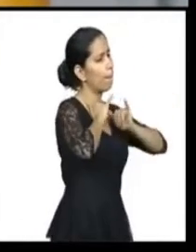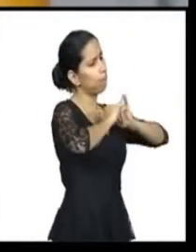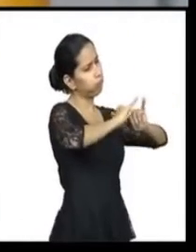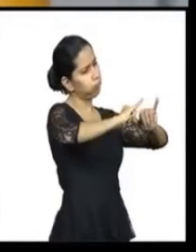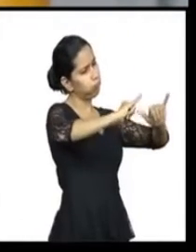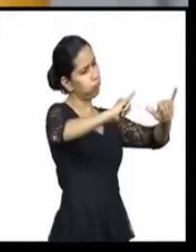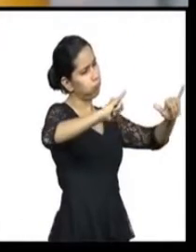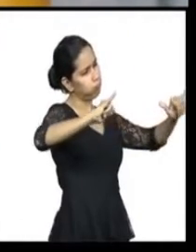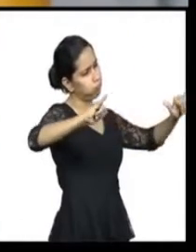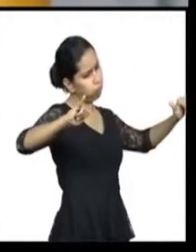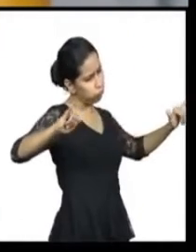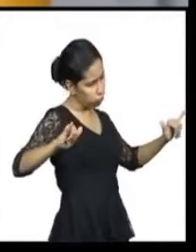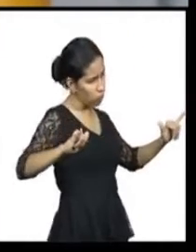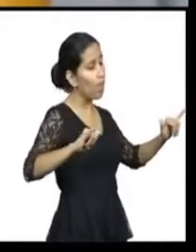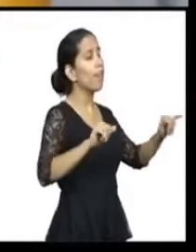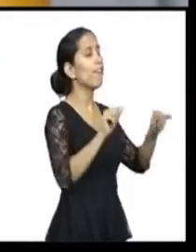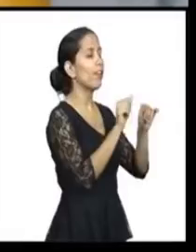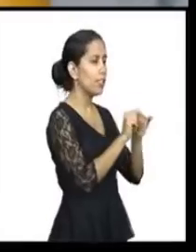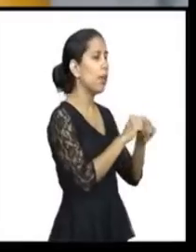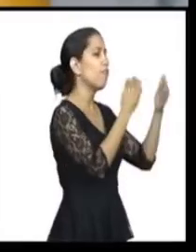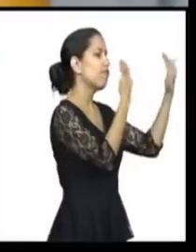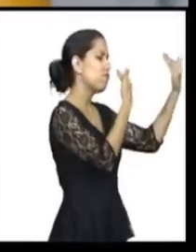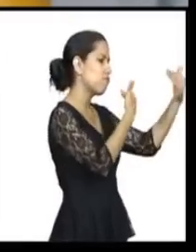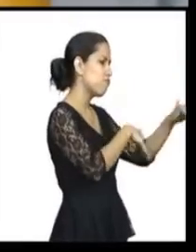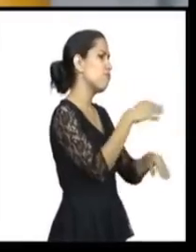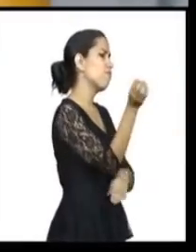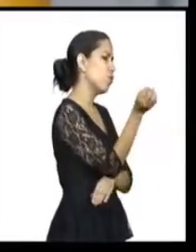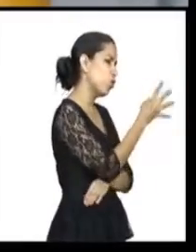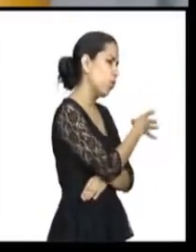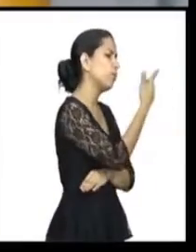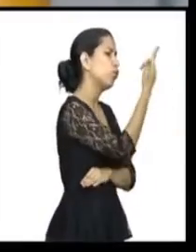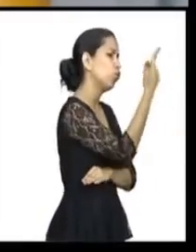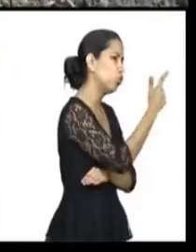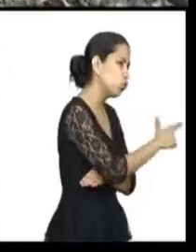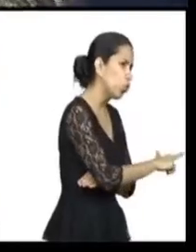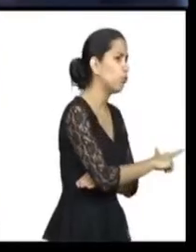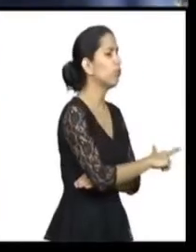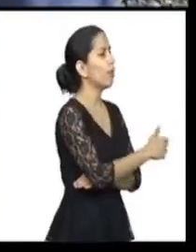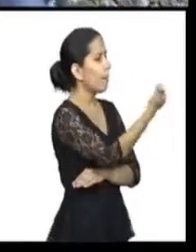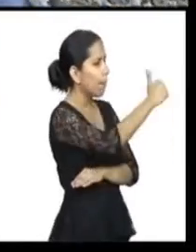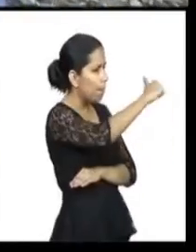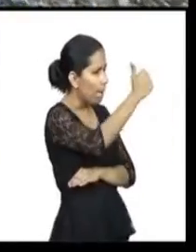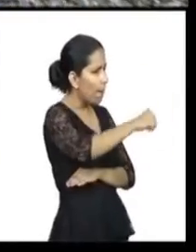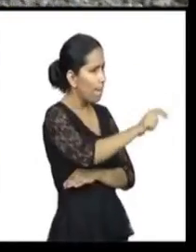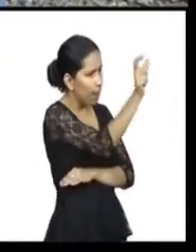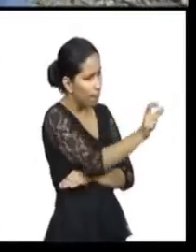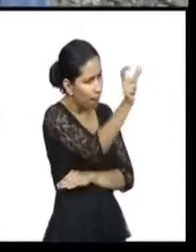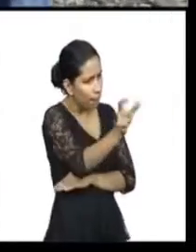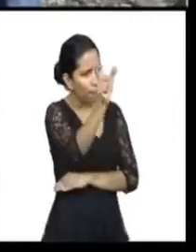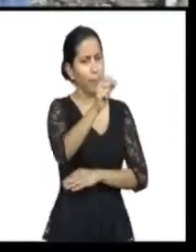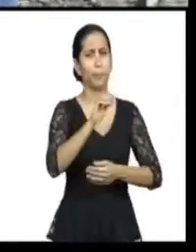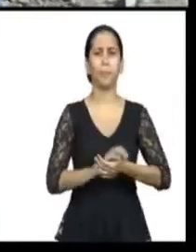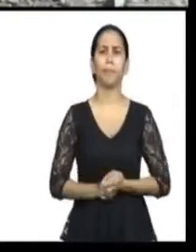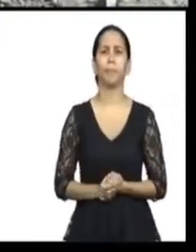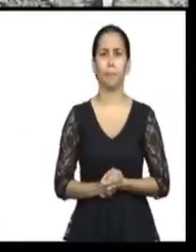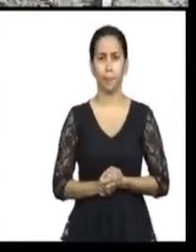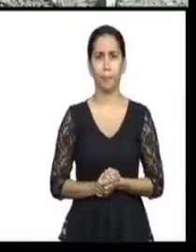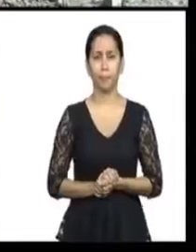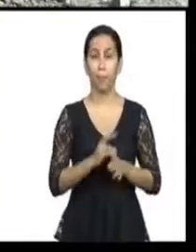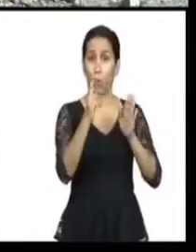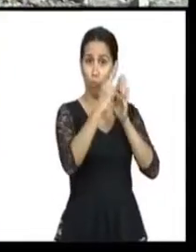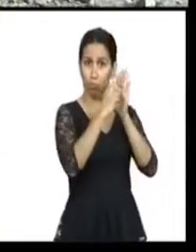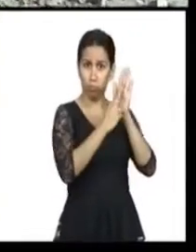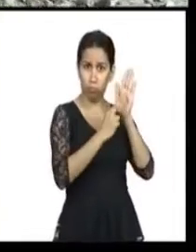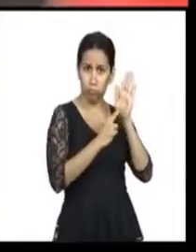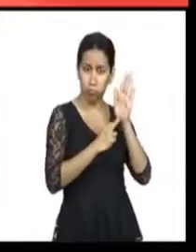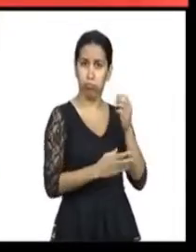mudanças no procedimento e fazemos uma nova avaliação teórica desse operador. Os procedimentos de segurança para a operação